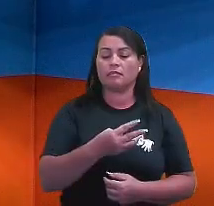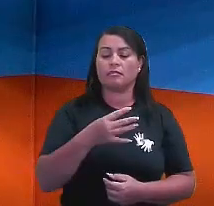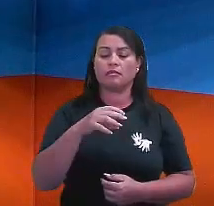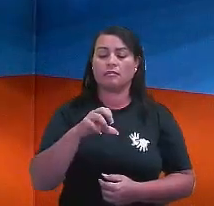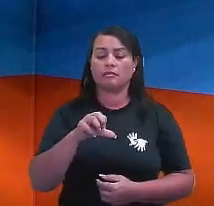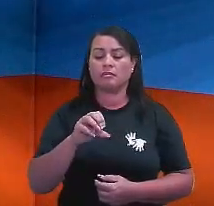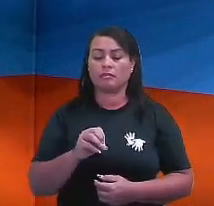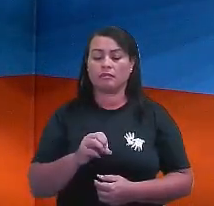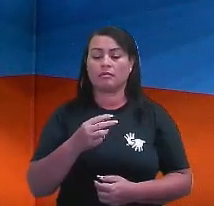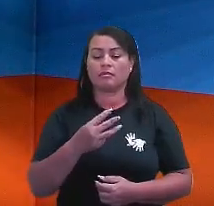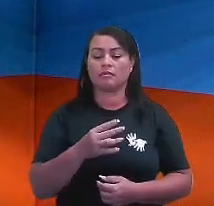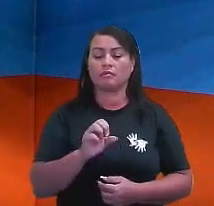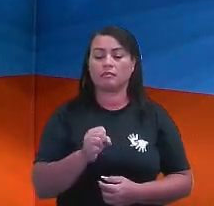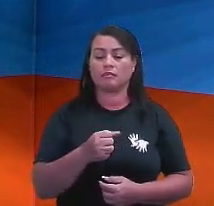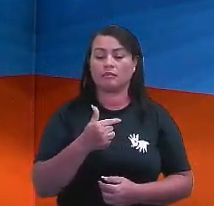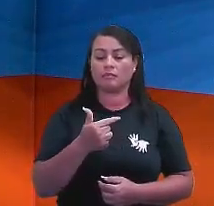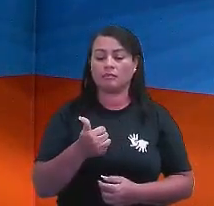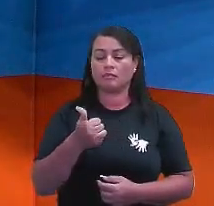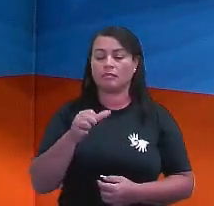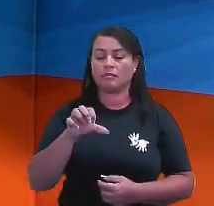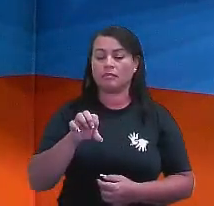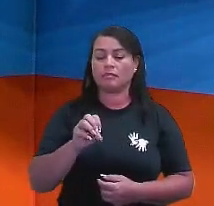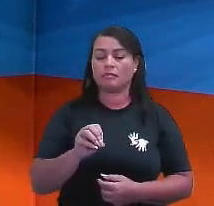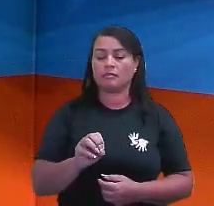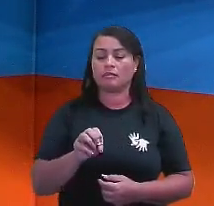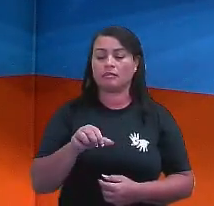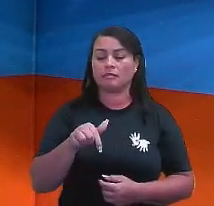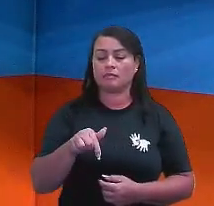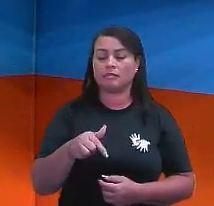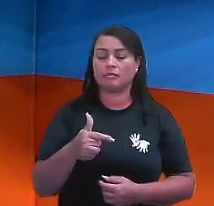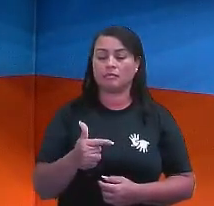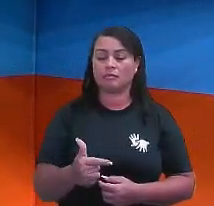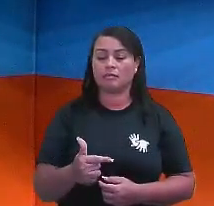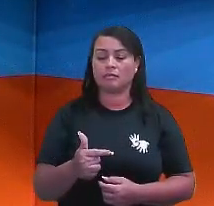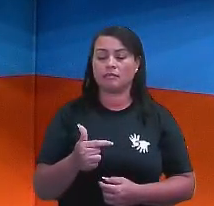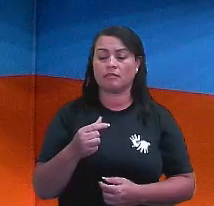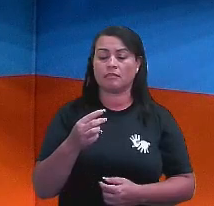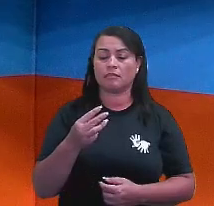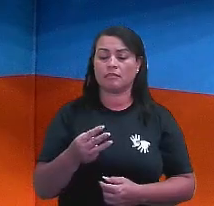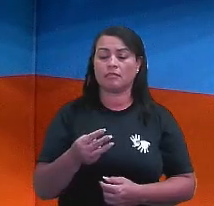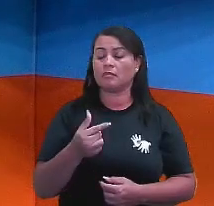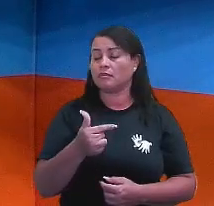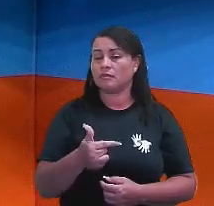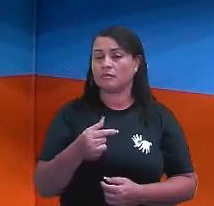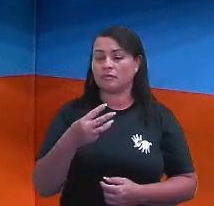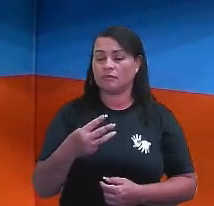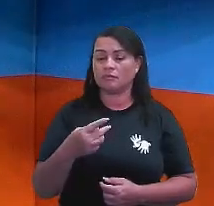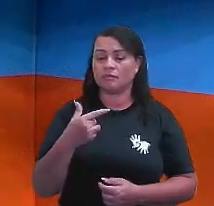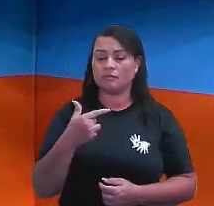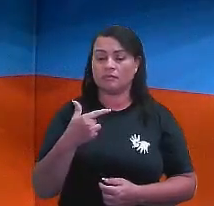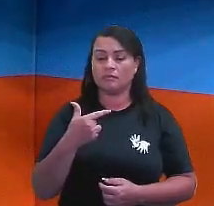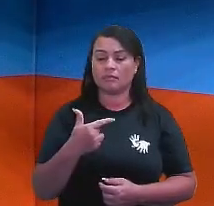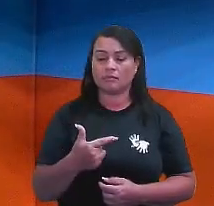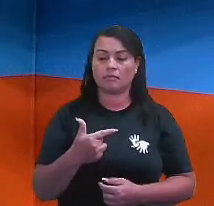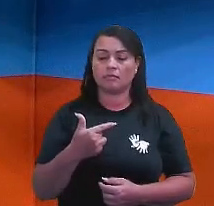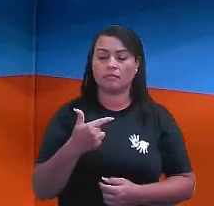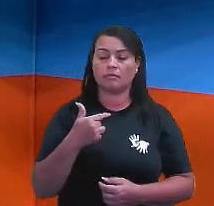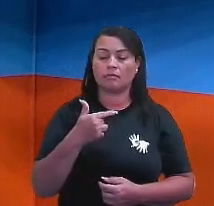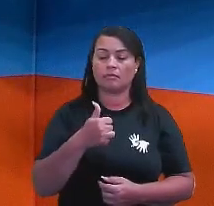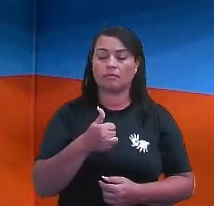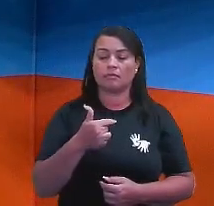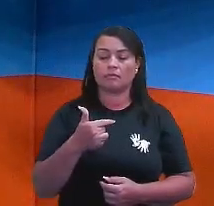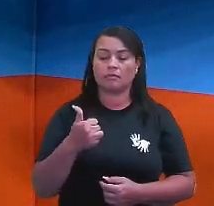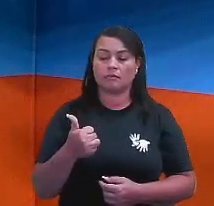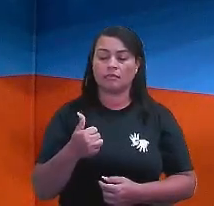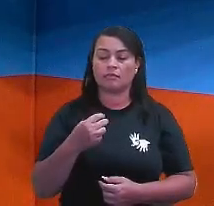390, 382, 190, 72, 234,